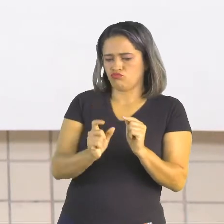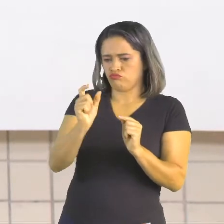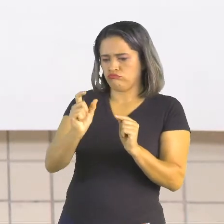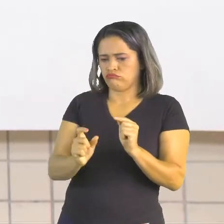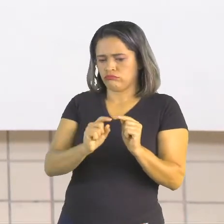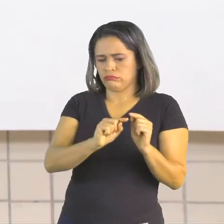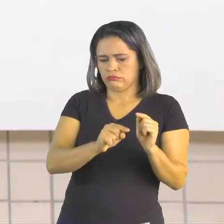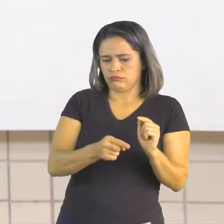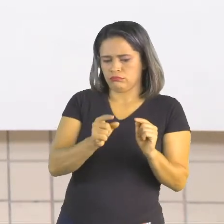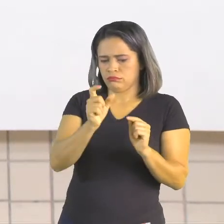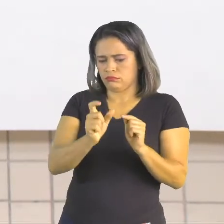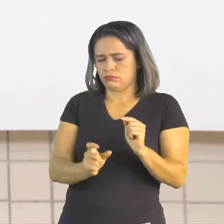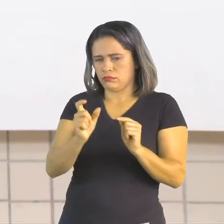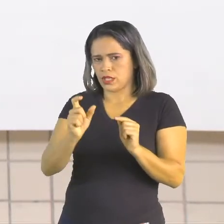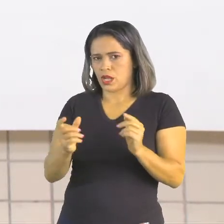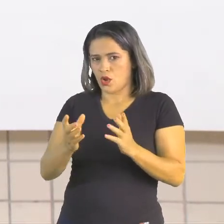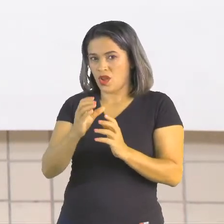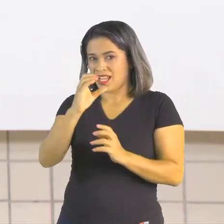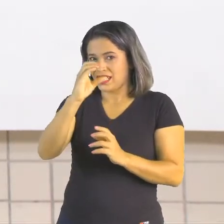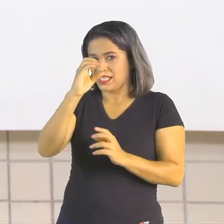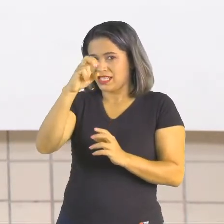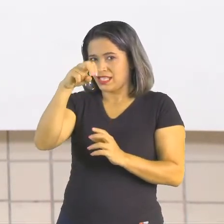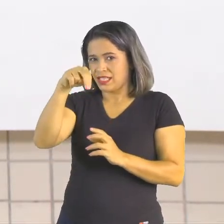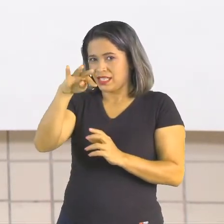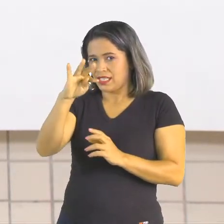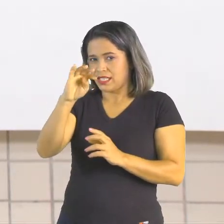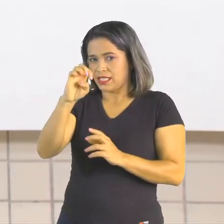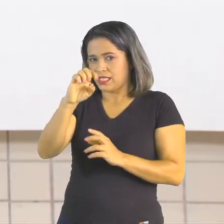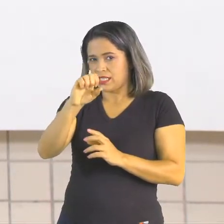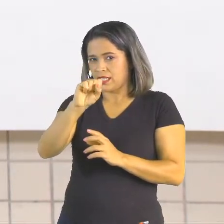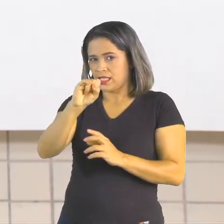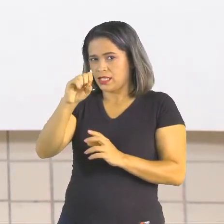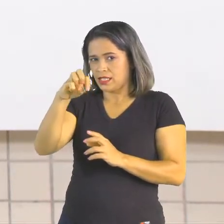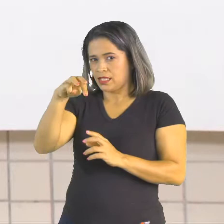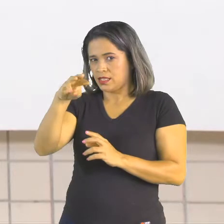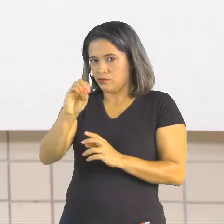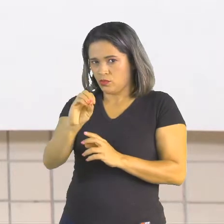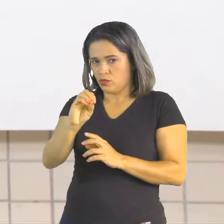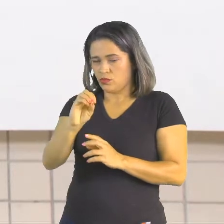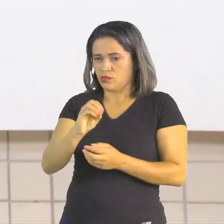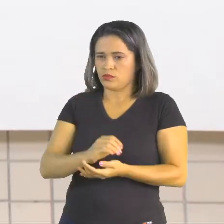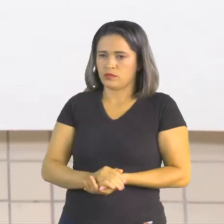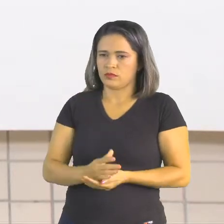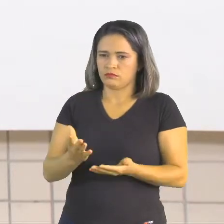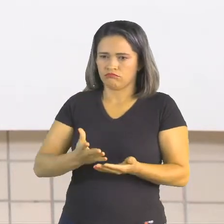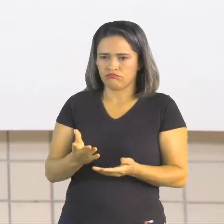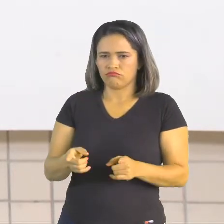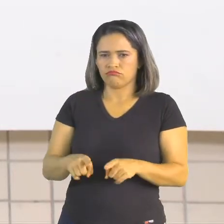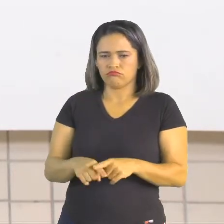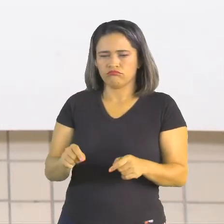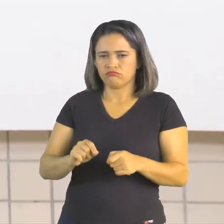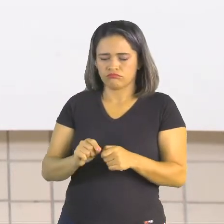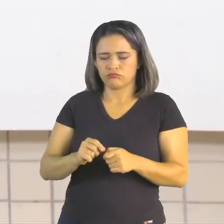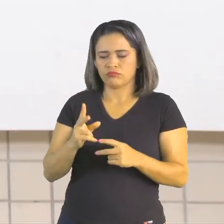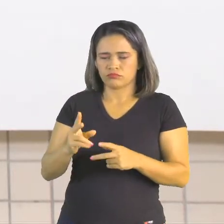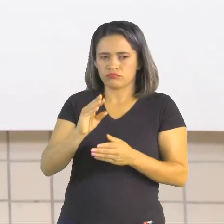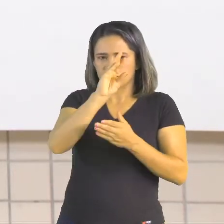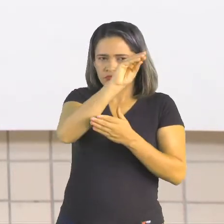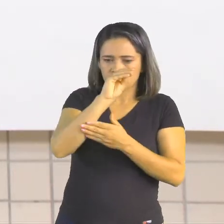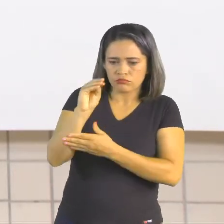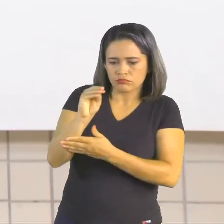trabalhando agora na ordem dos centésimos. Então, da mesma forma usual, eu vou armar a